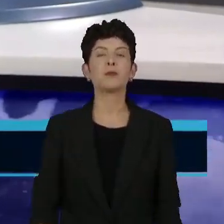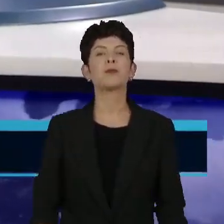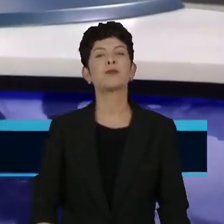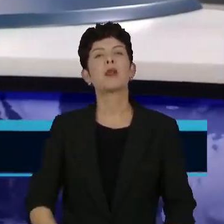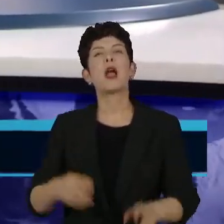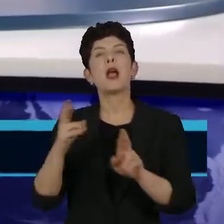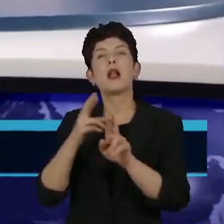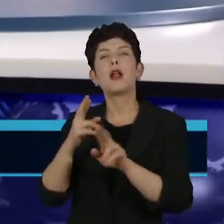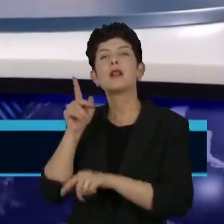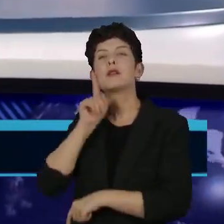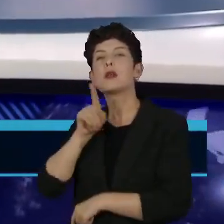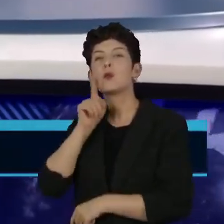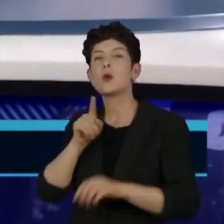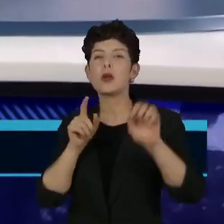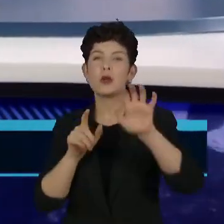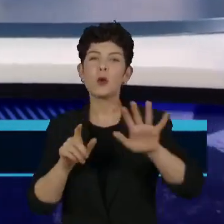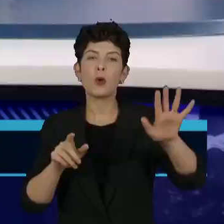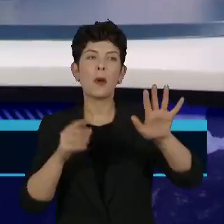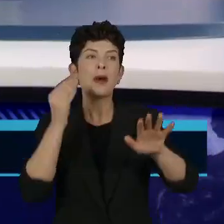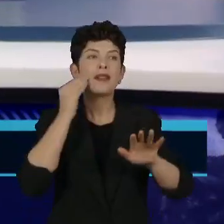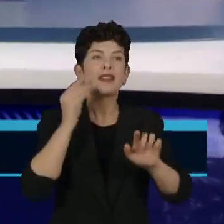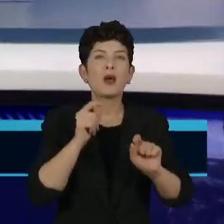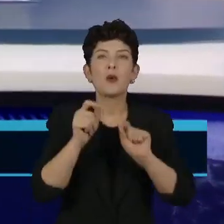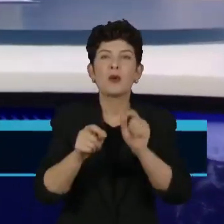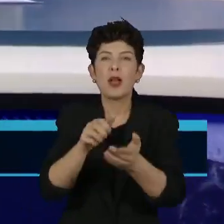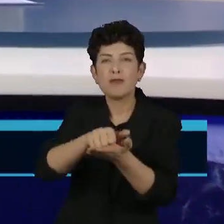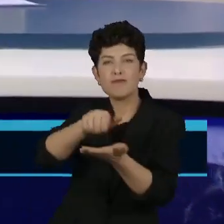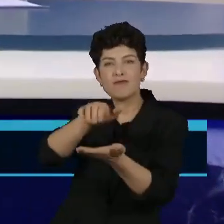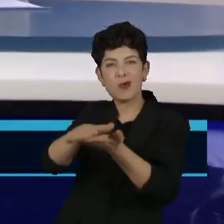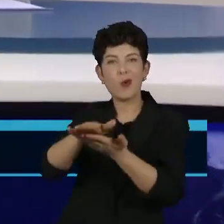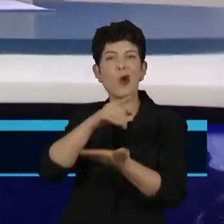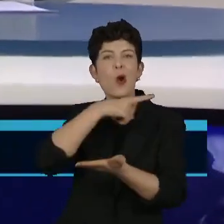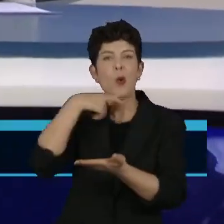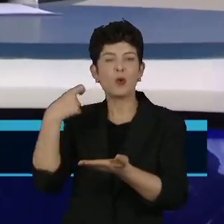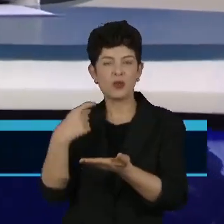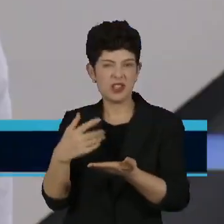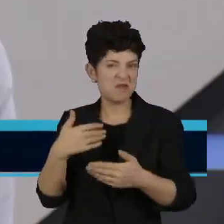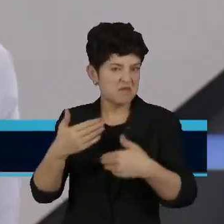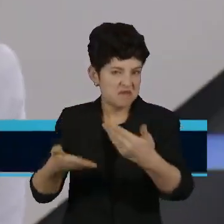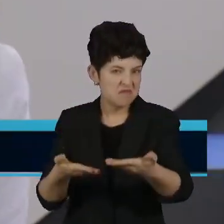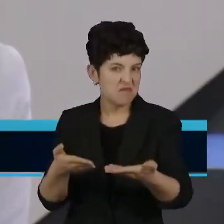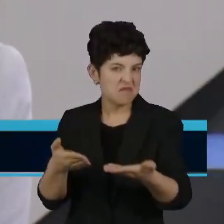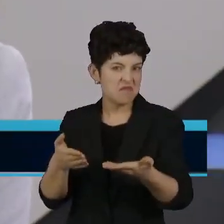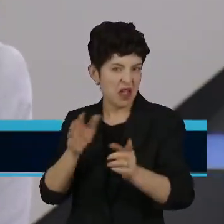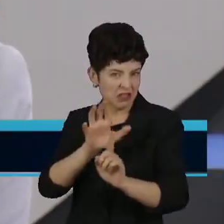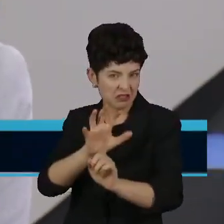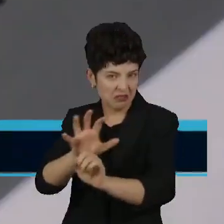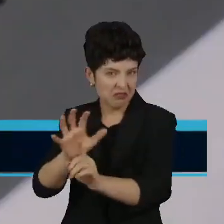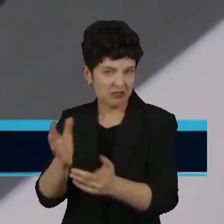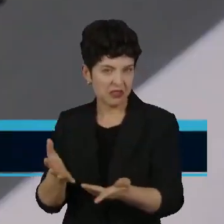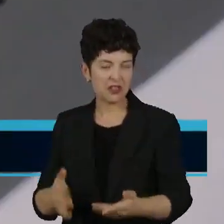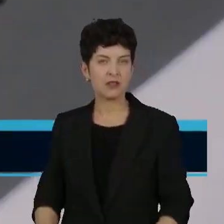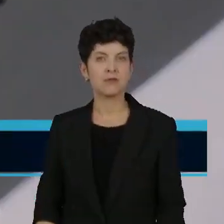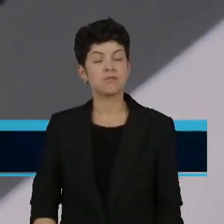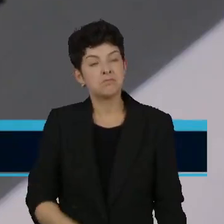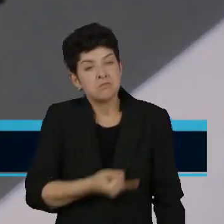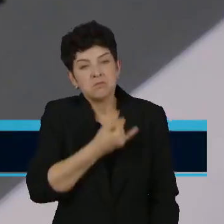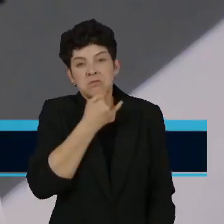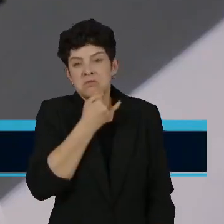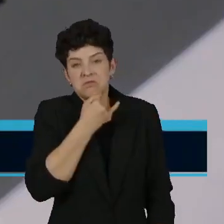e da Europa para asfixiar a Rússia através de sanções comerciais têm surtido o efeito esperado? Infelizmente,